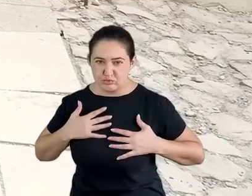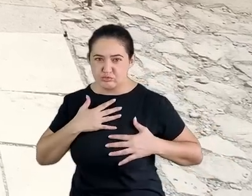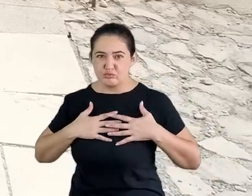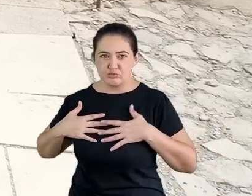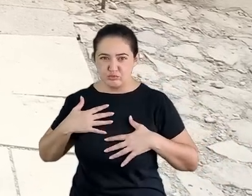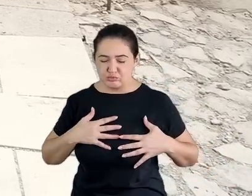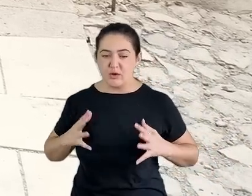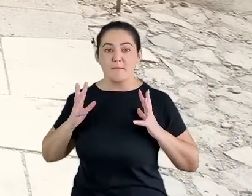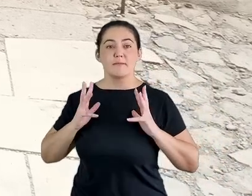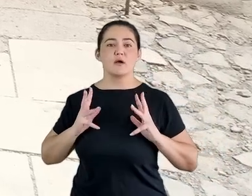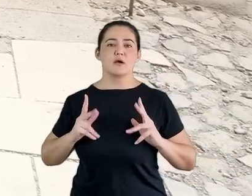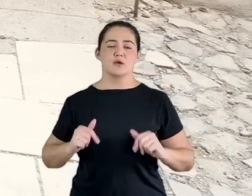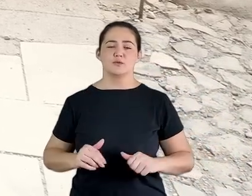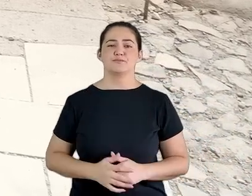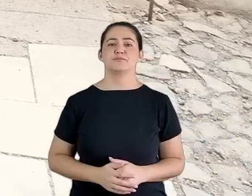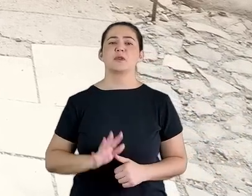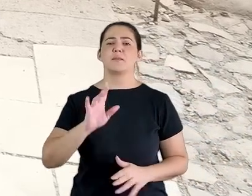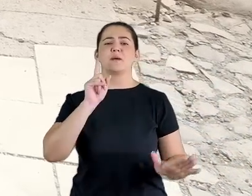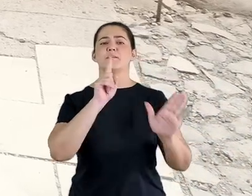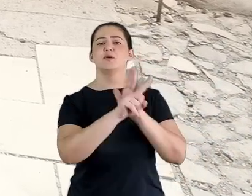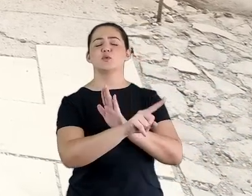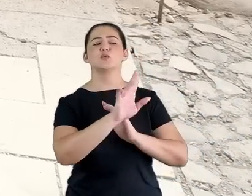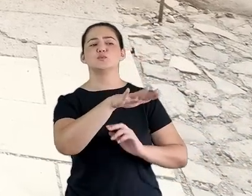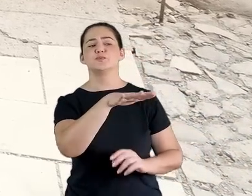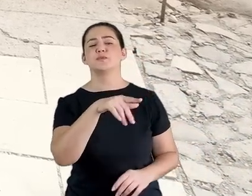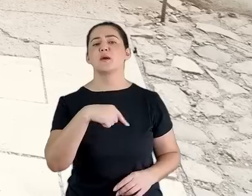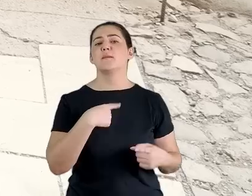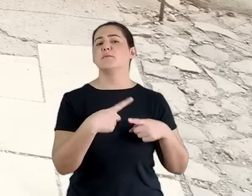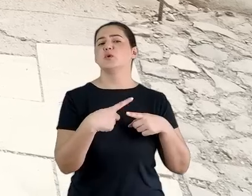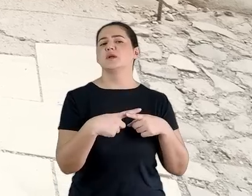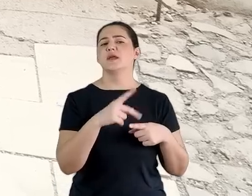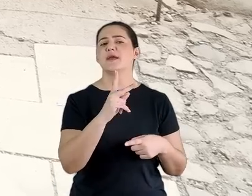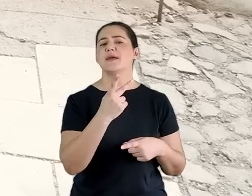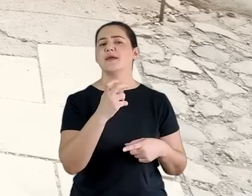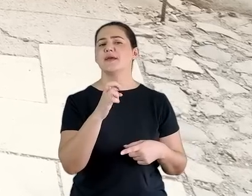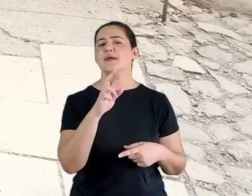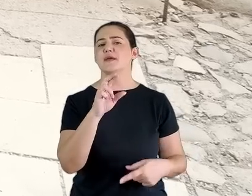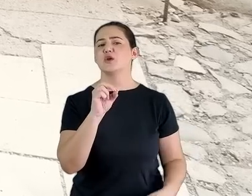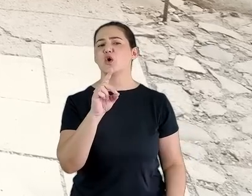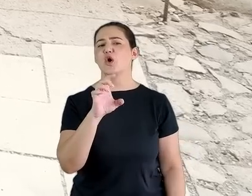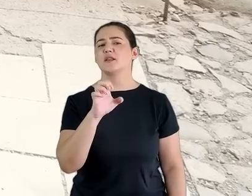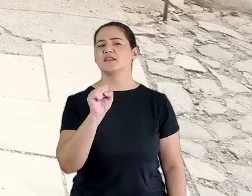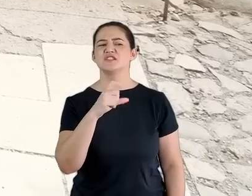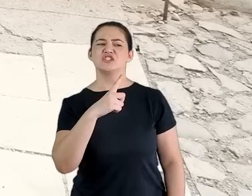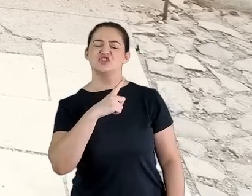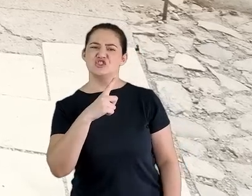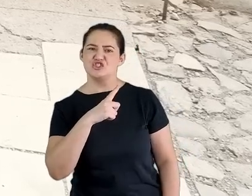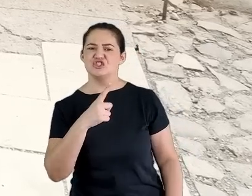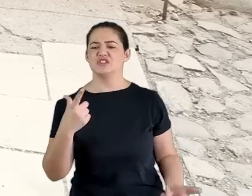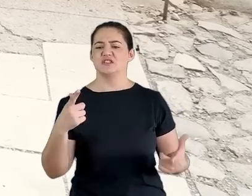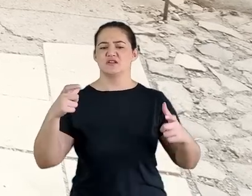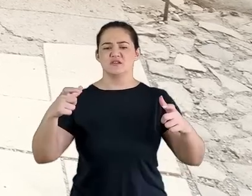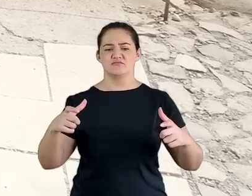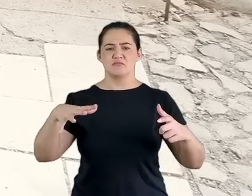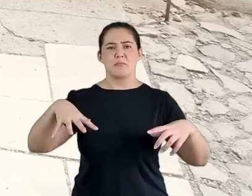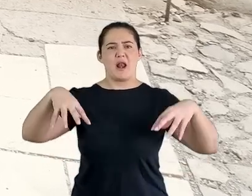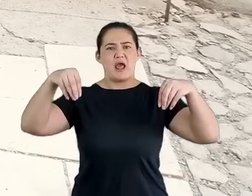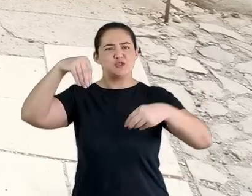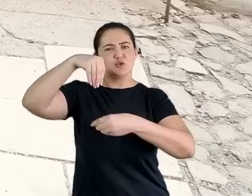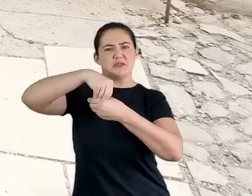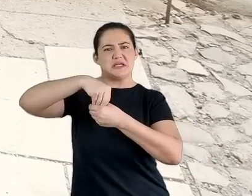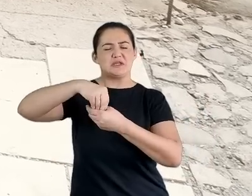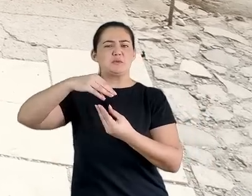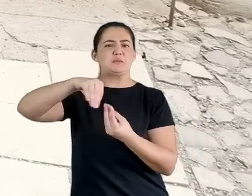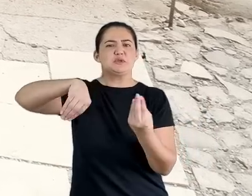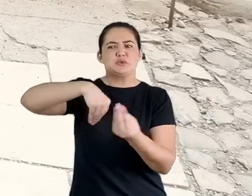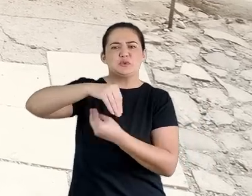que Herodes teria aqui uma estrutura romana, pagã, e ao mesmo tempo um mikvê, que era um cerimonial